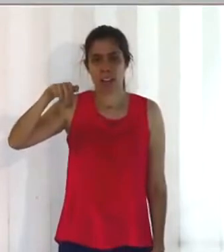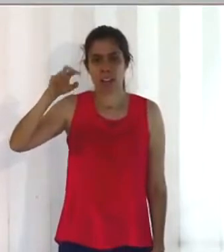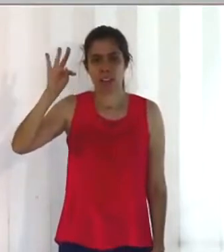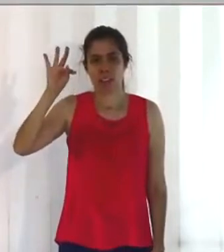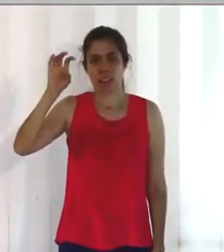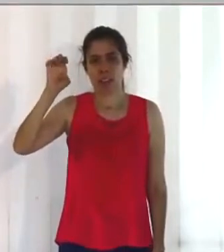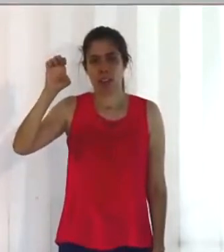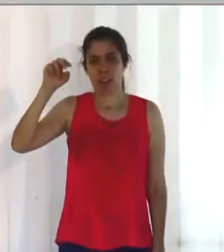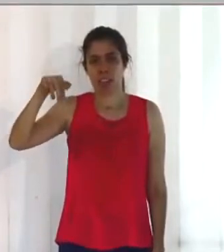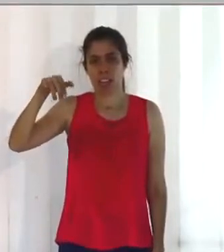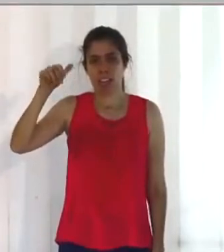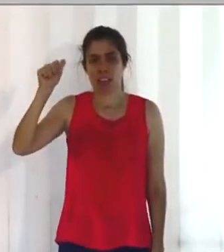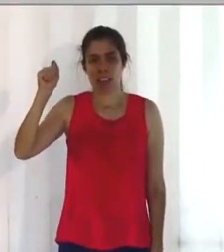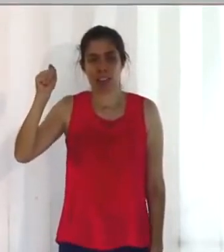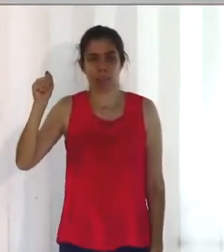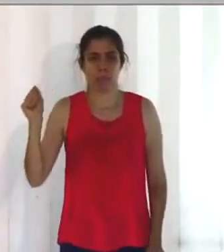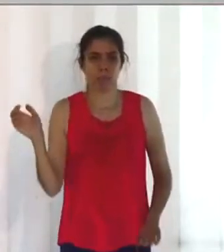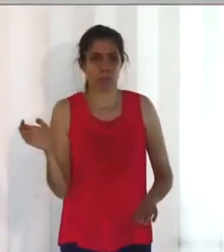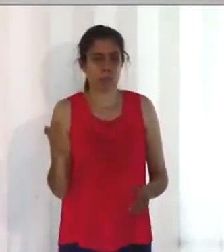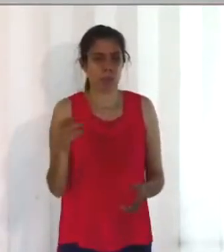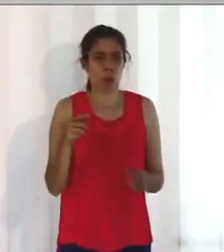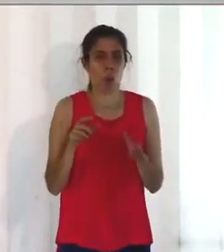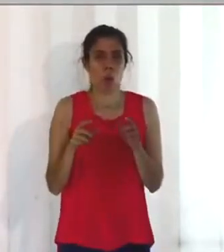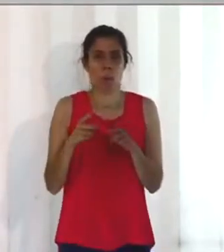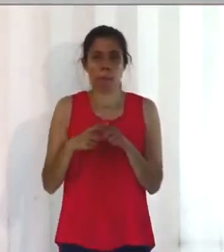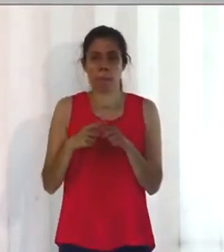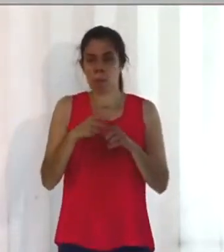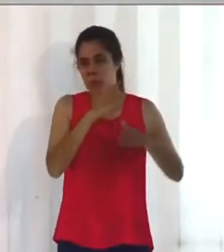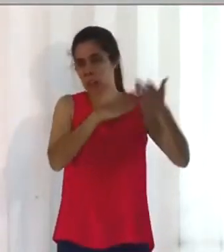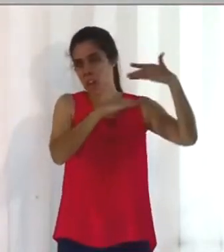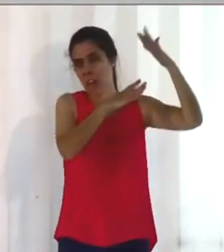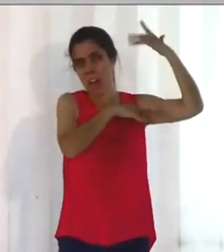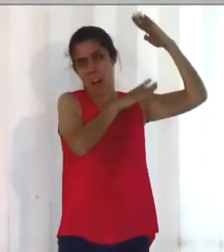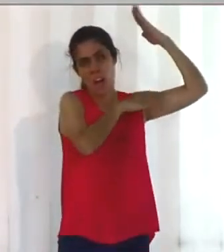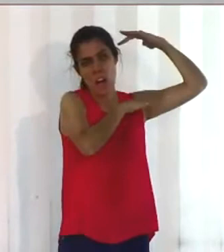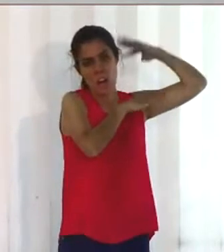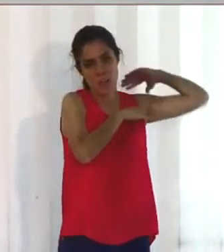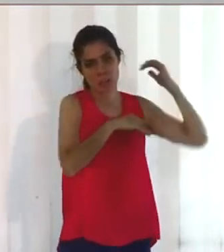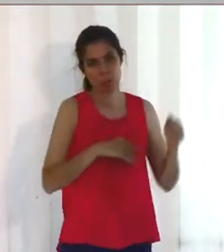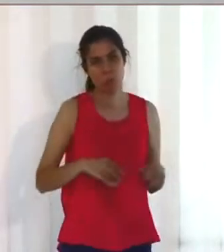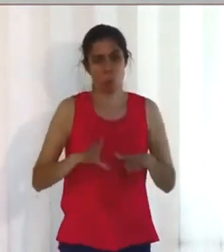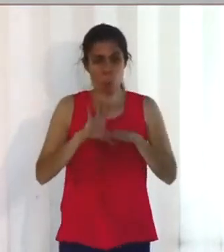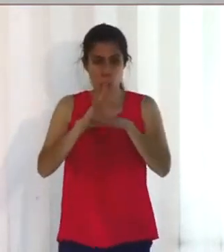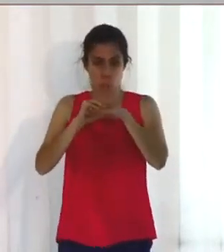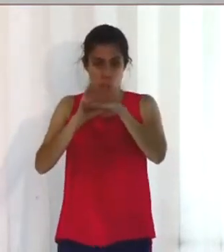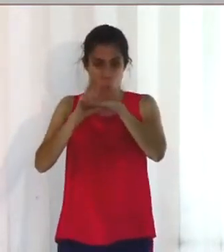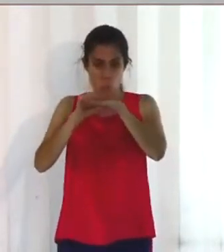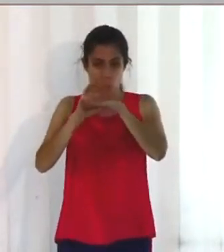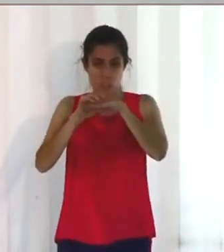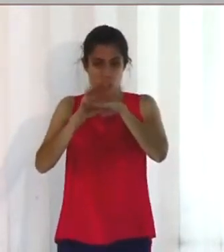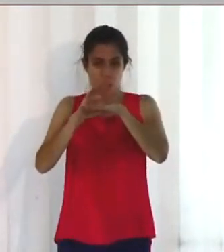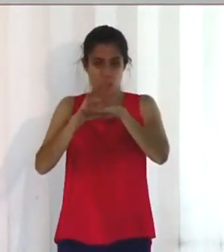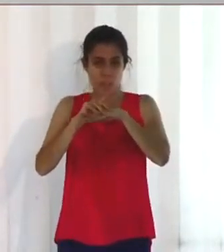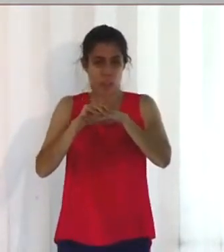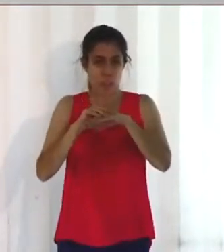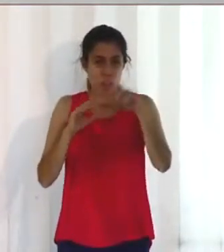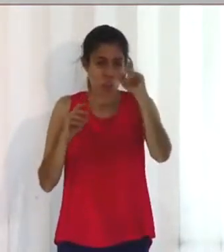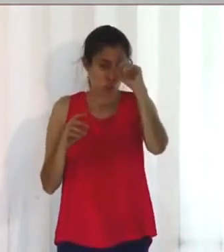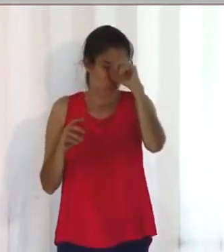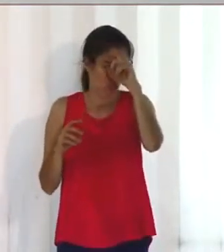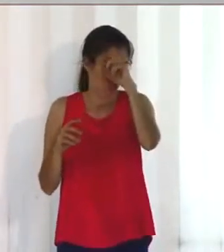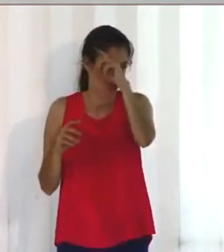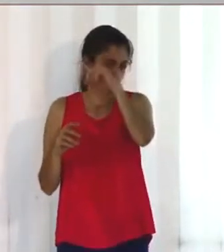causa disso, por causa da peste bubônica, os gondoleiros de Veneza foram obrigados a ficar